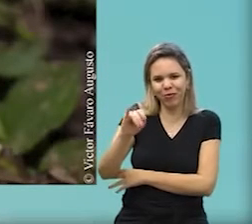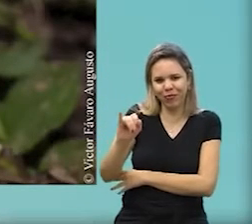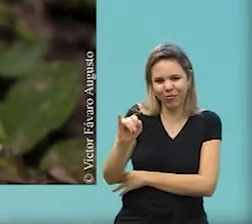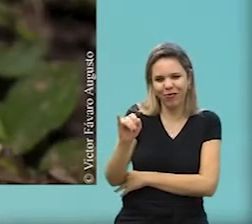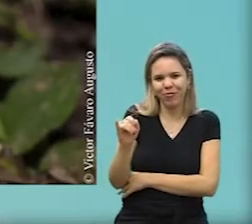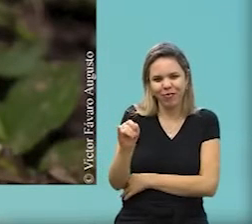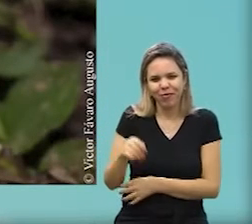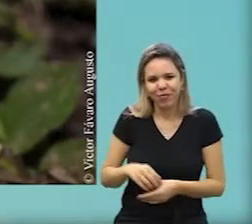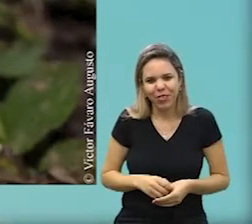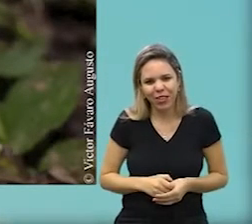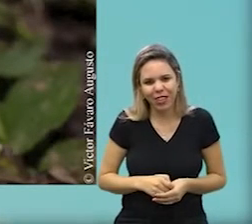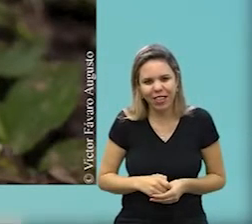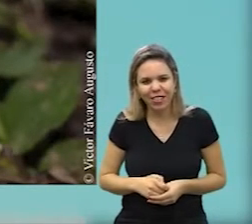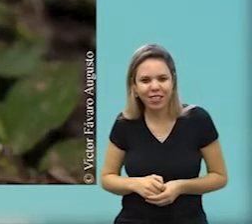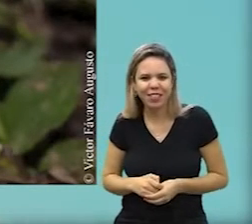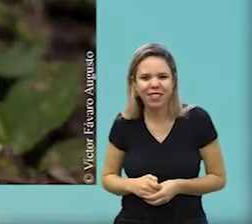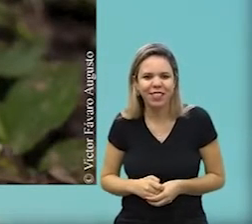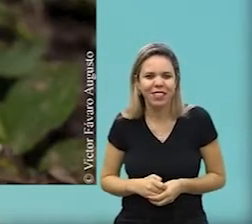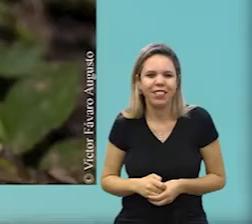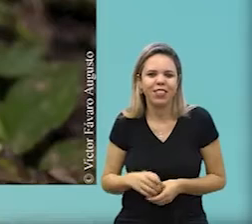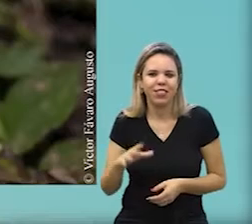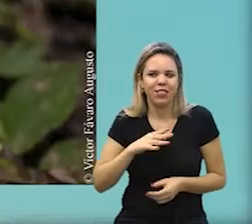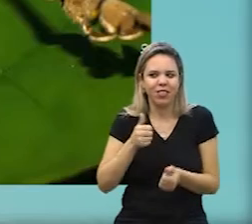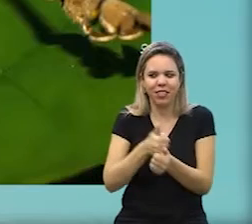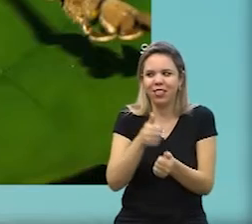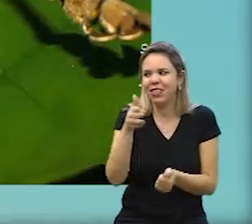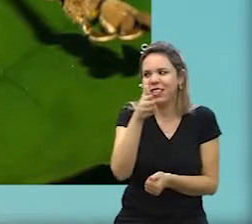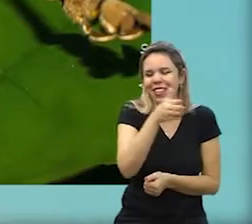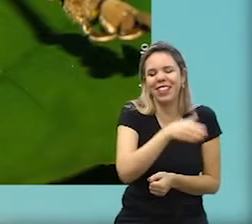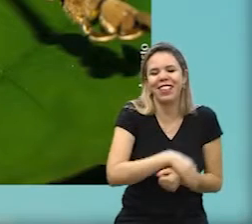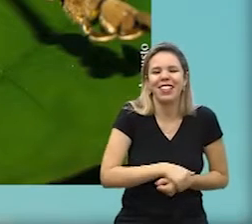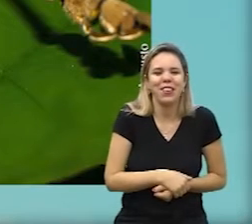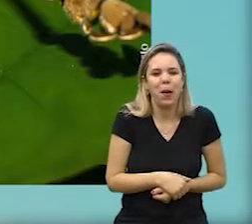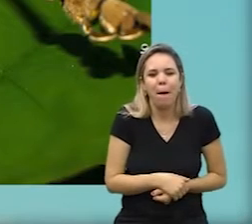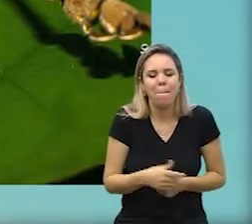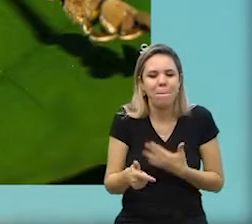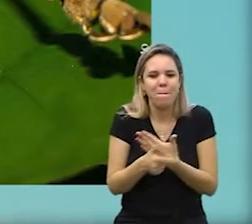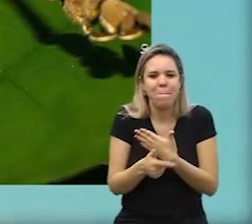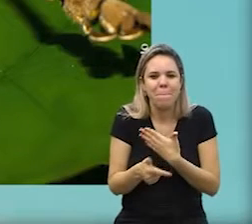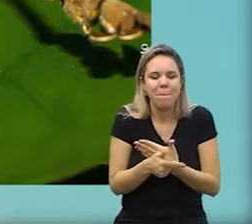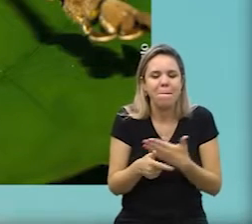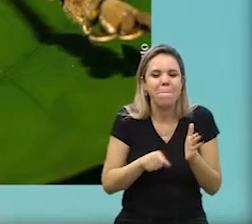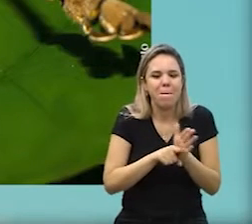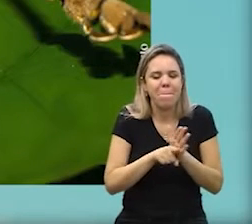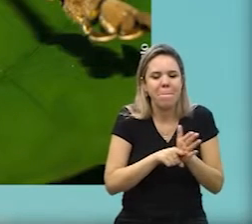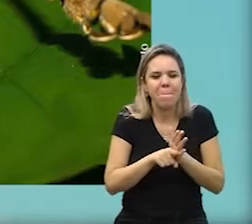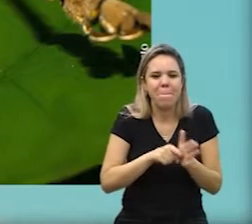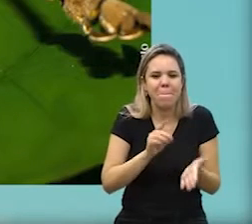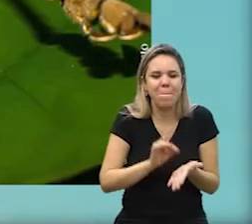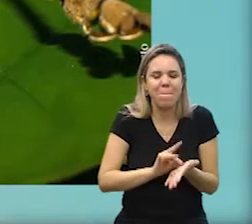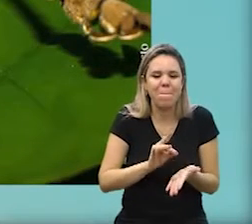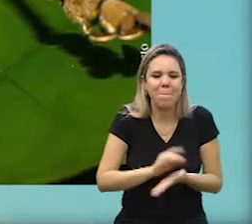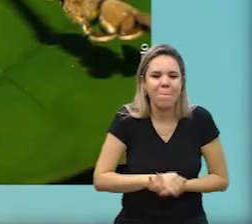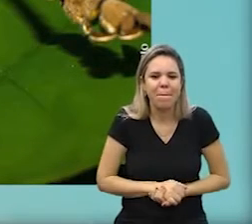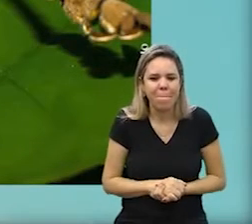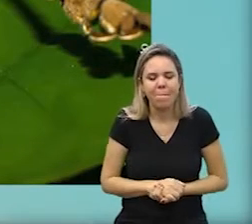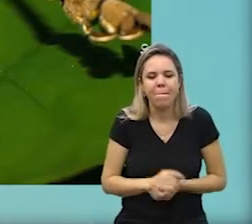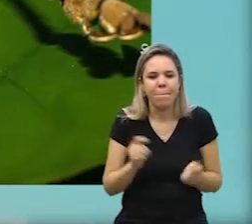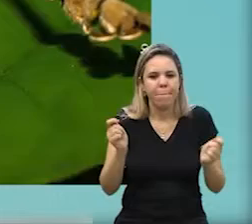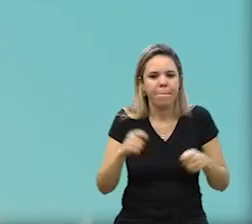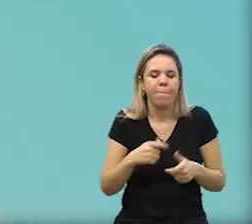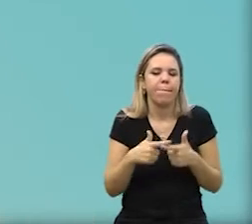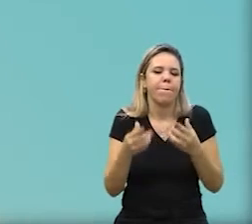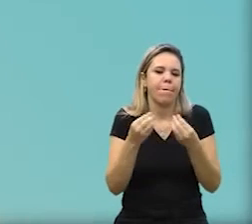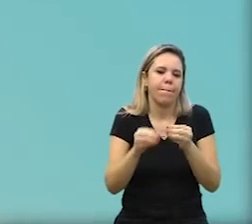mais circulada por cidades. Então, o meu papel foi estudar exatamente esses